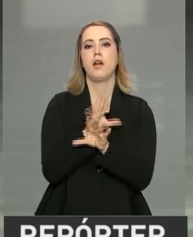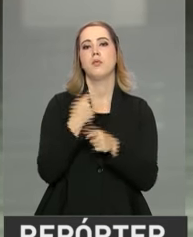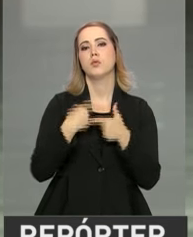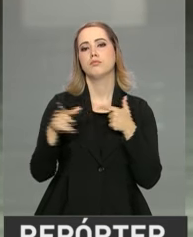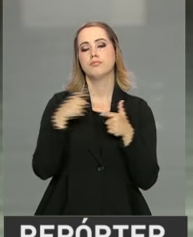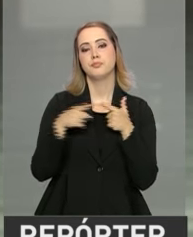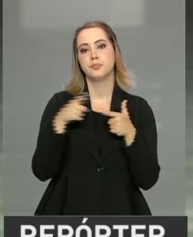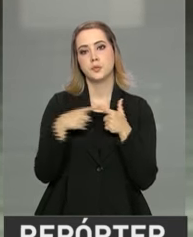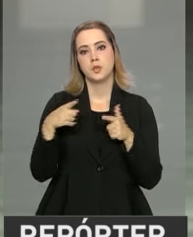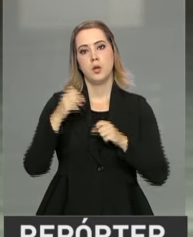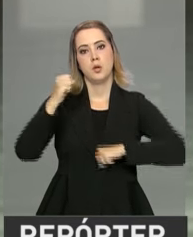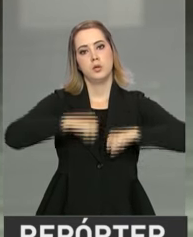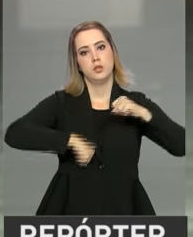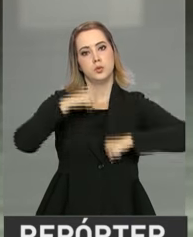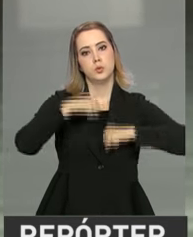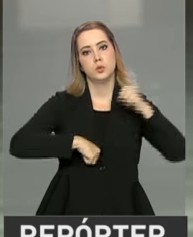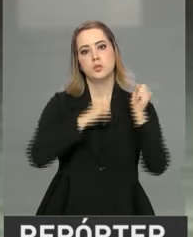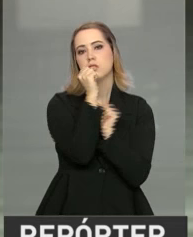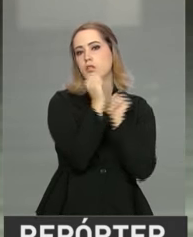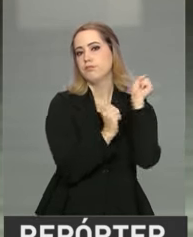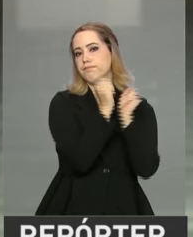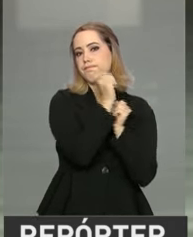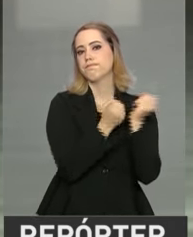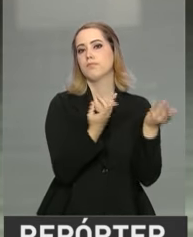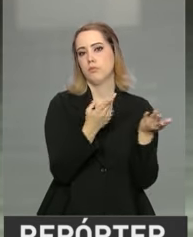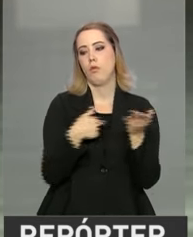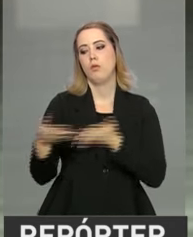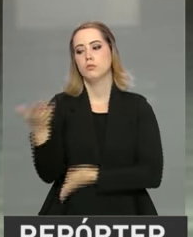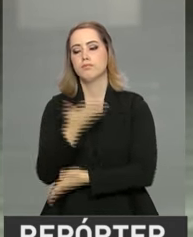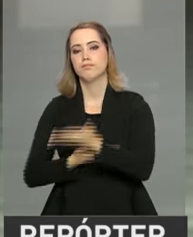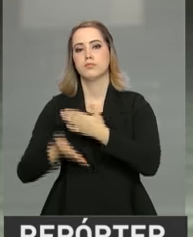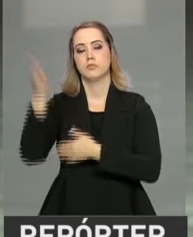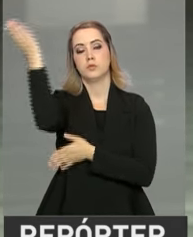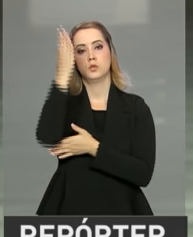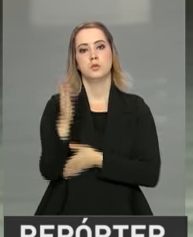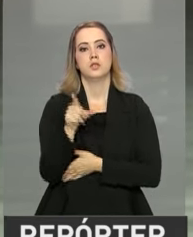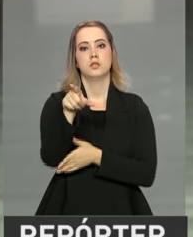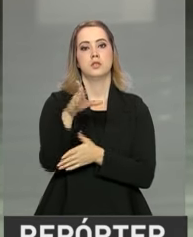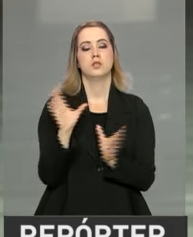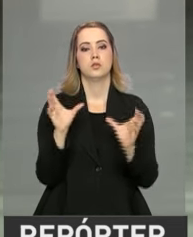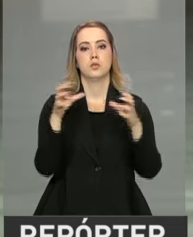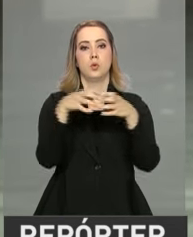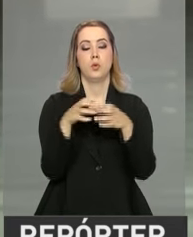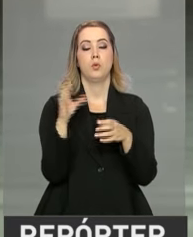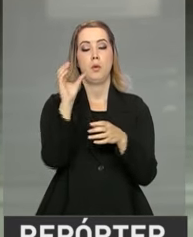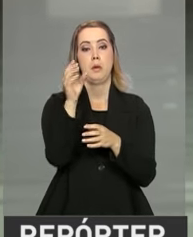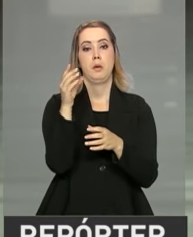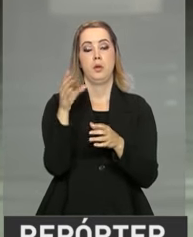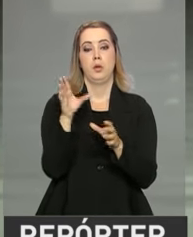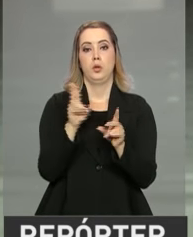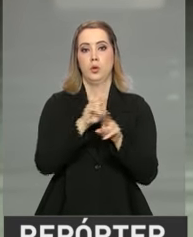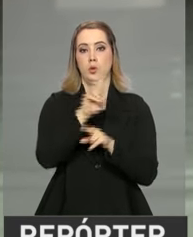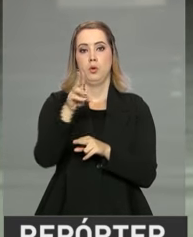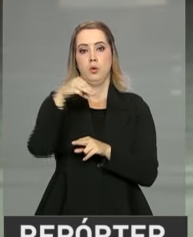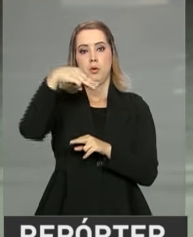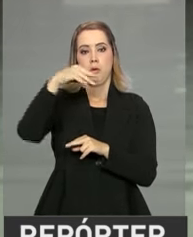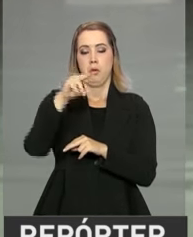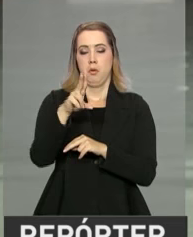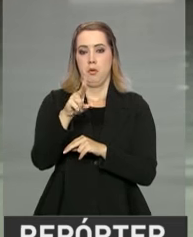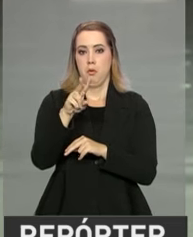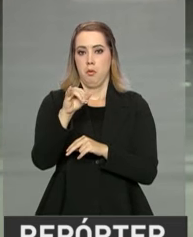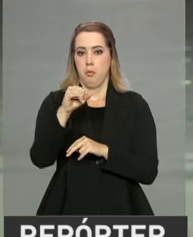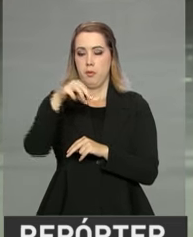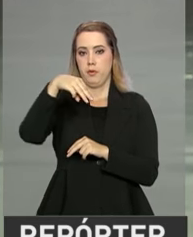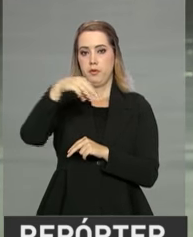relacionados à indústria, à competitividade brasileira. O congresso é organizado pelo Movimento Brasil competitivo, que foi criado em